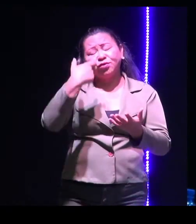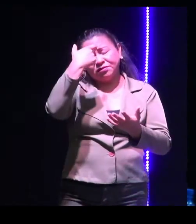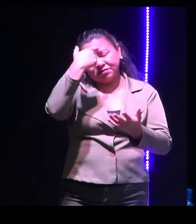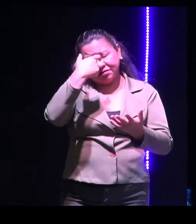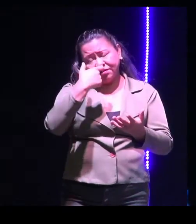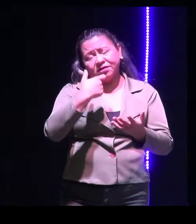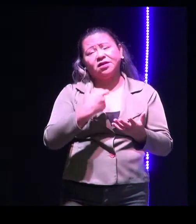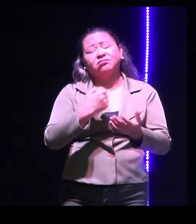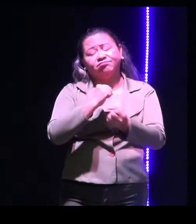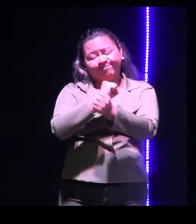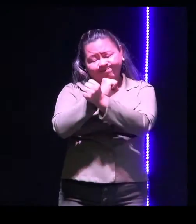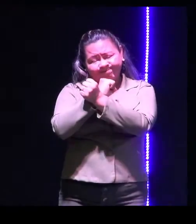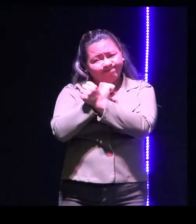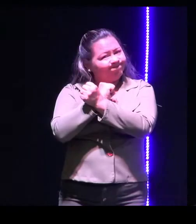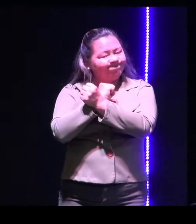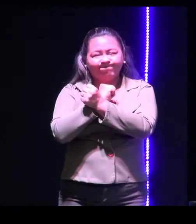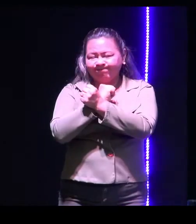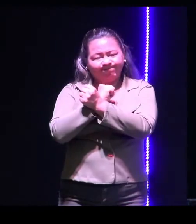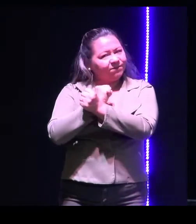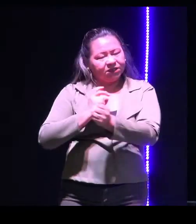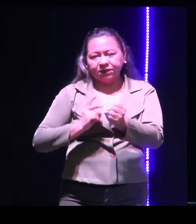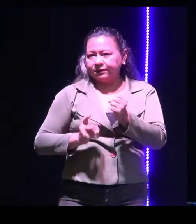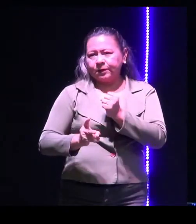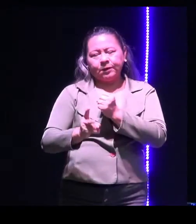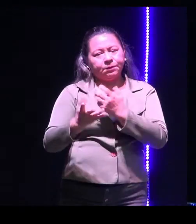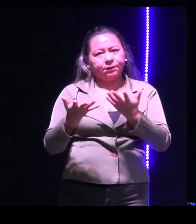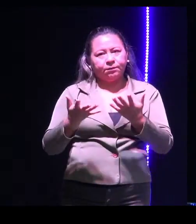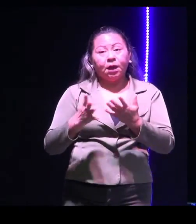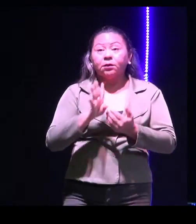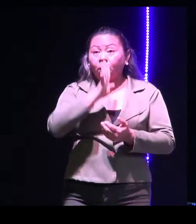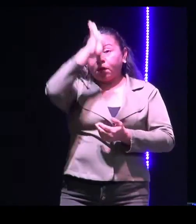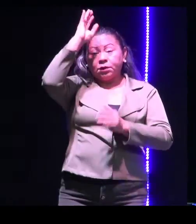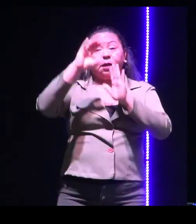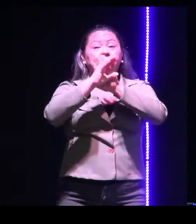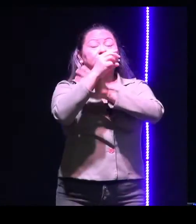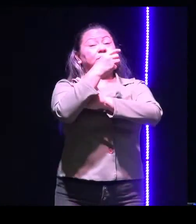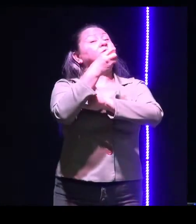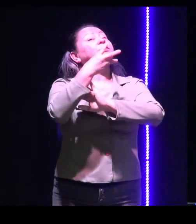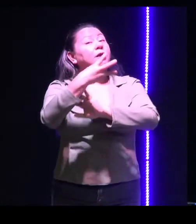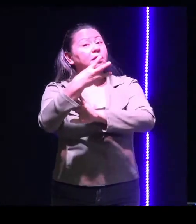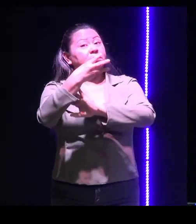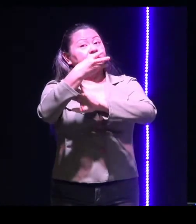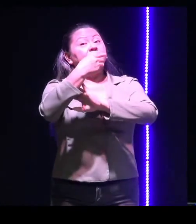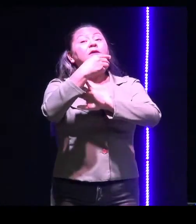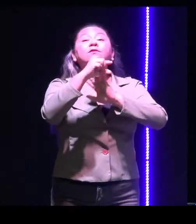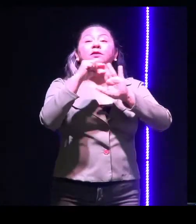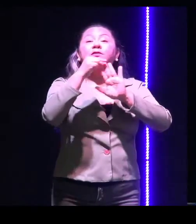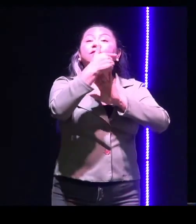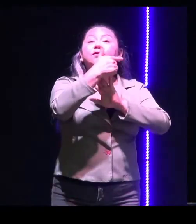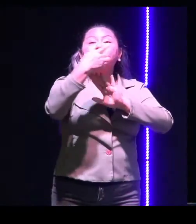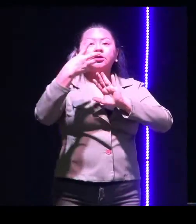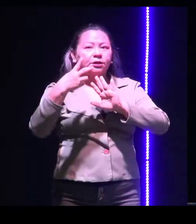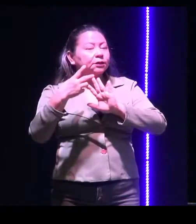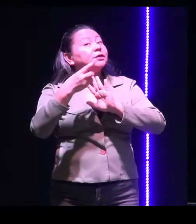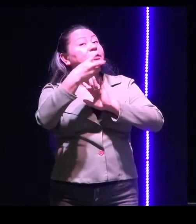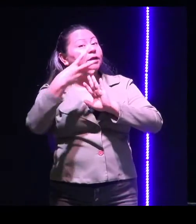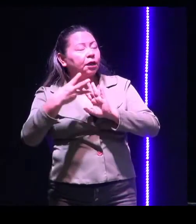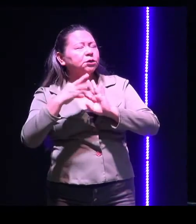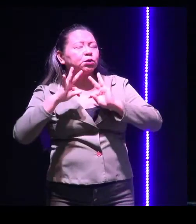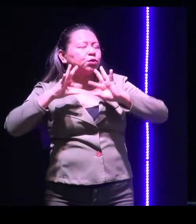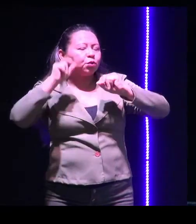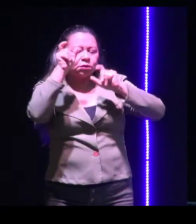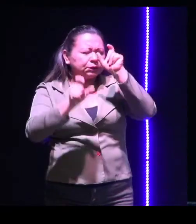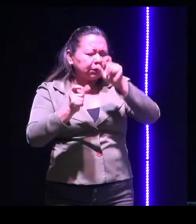então esses escravos do pecado. Romanos capítulo 3, 23 diz: pois todos pecaram e